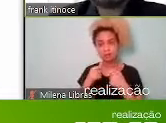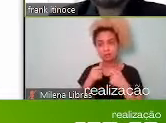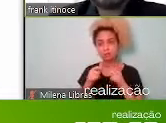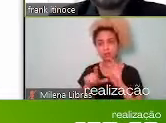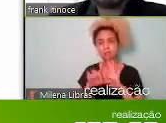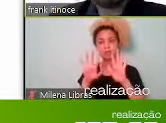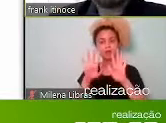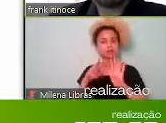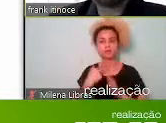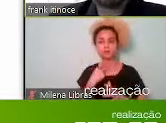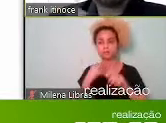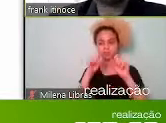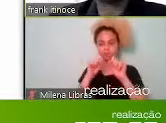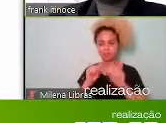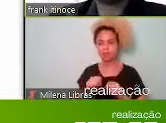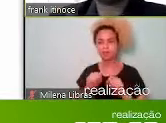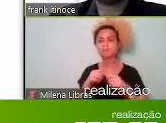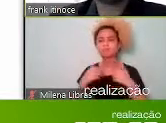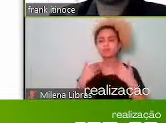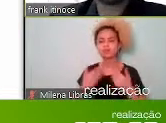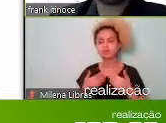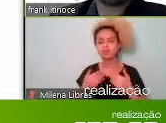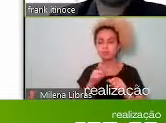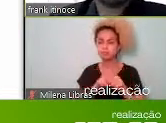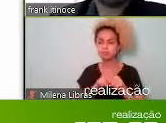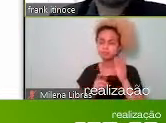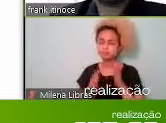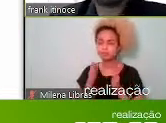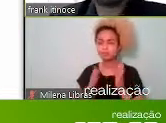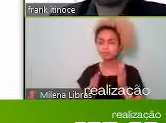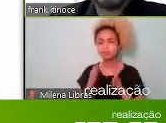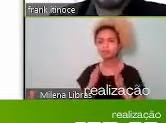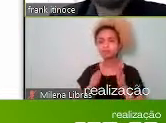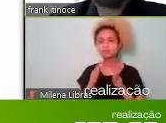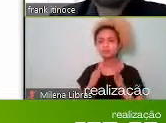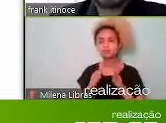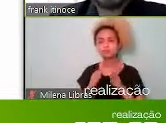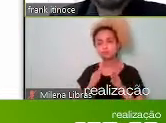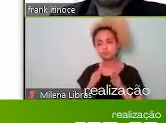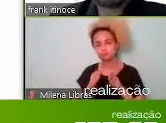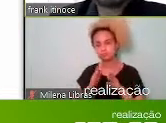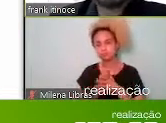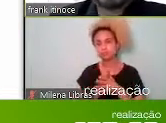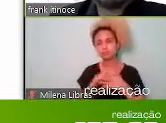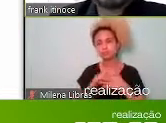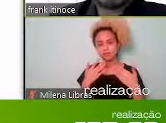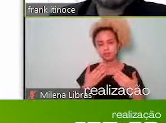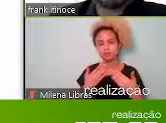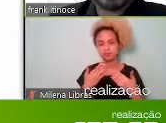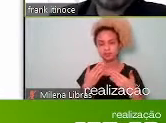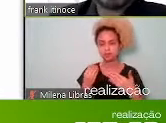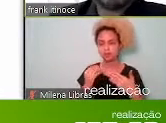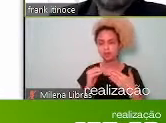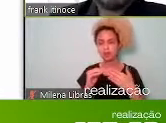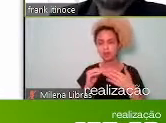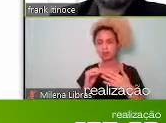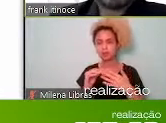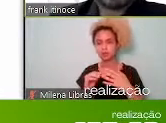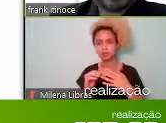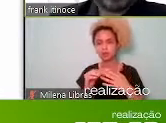fechar. Então, ele vai ficar um período, vamos chamar assim, provisório. Então, a gente vai colocar medidas de